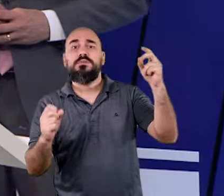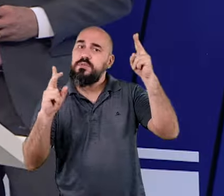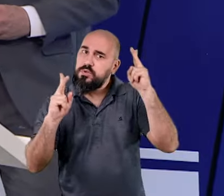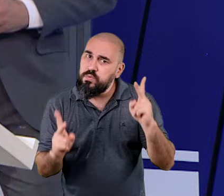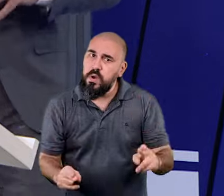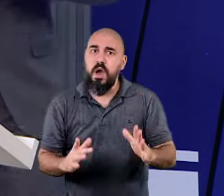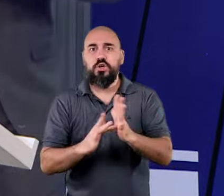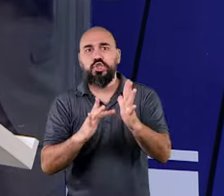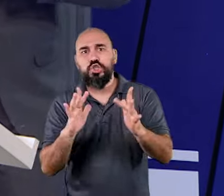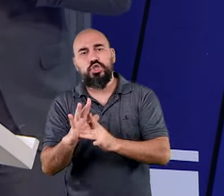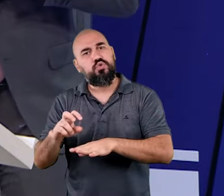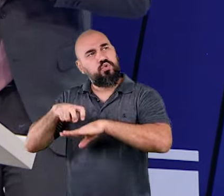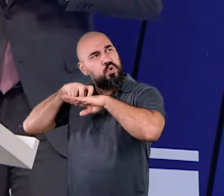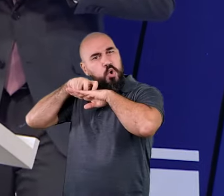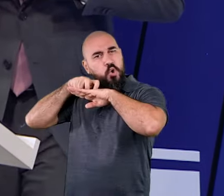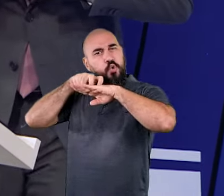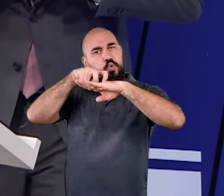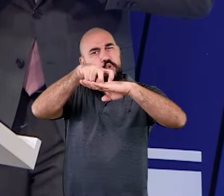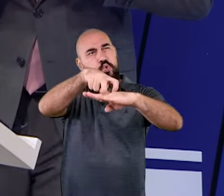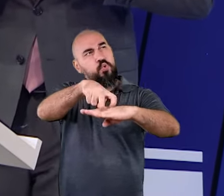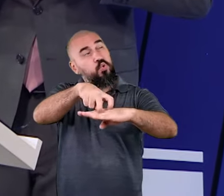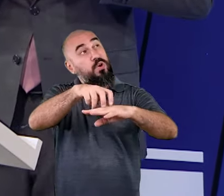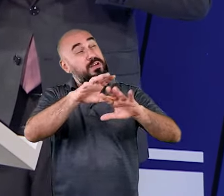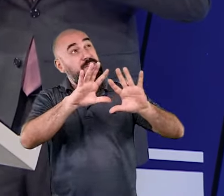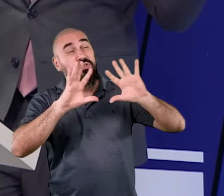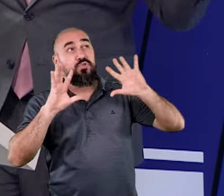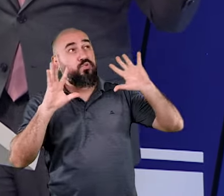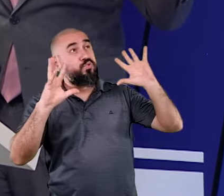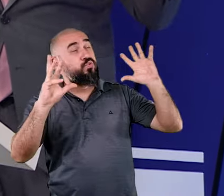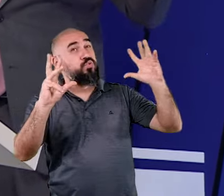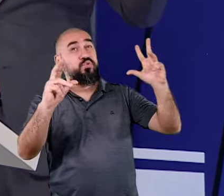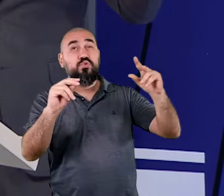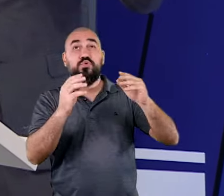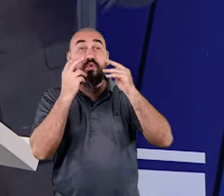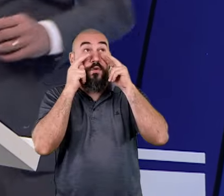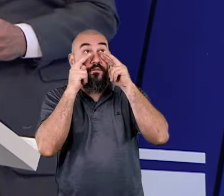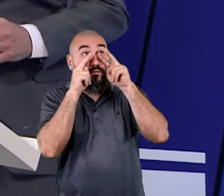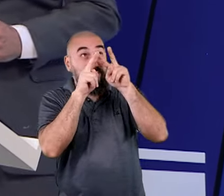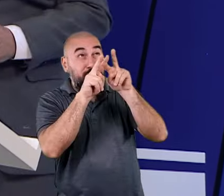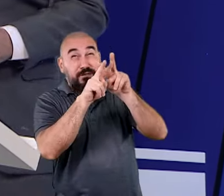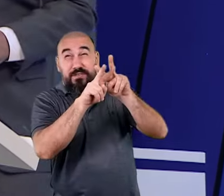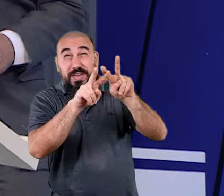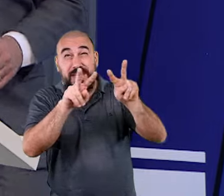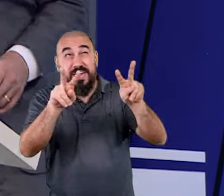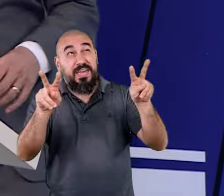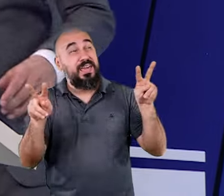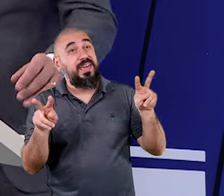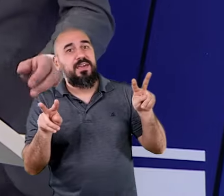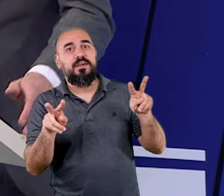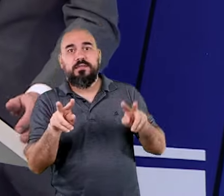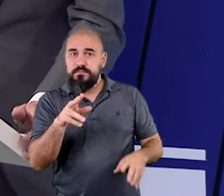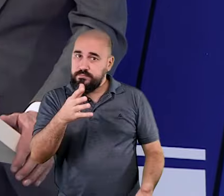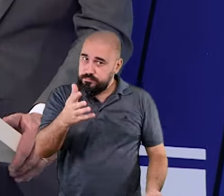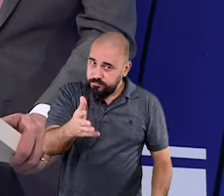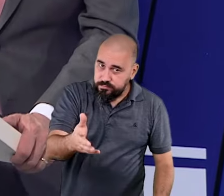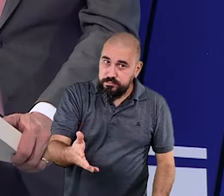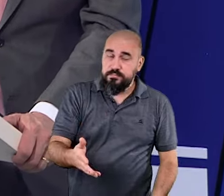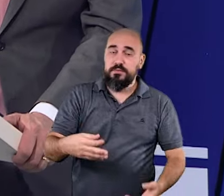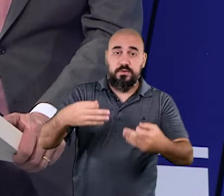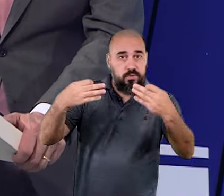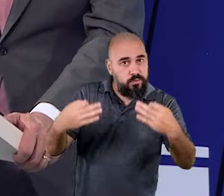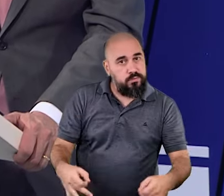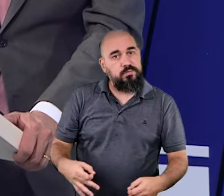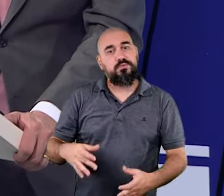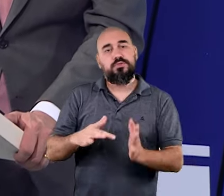Homem. Como o relâmpago vai de um lado a outro de maneira instantânea, assim também será